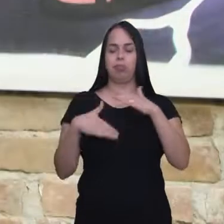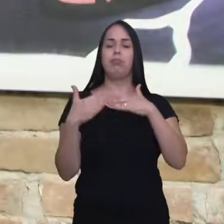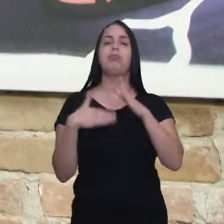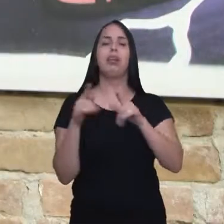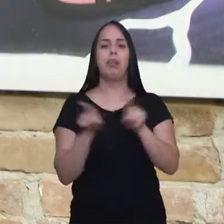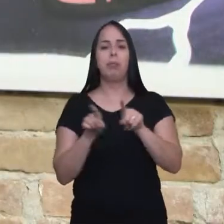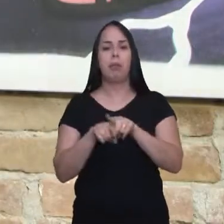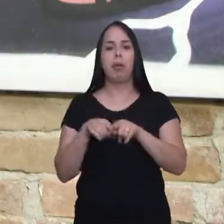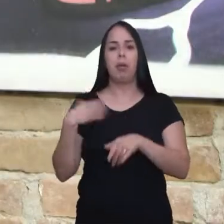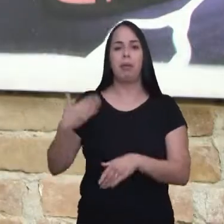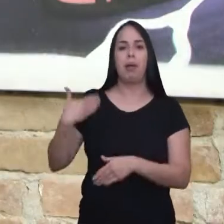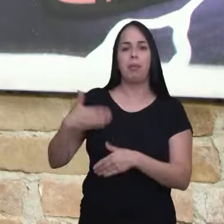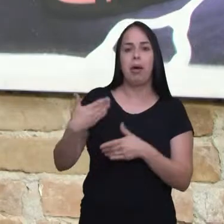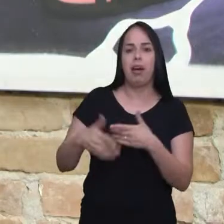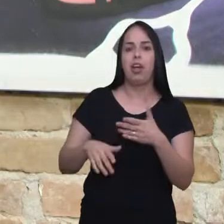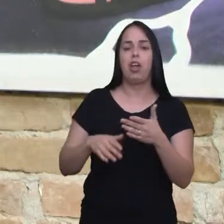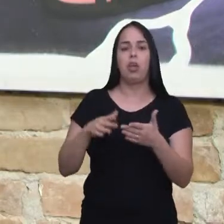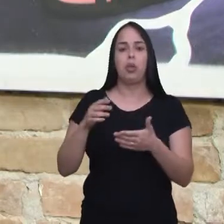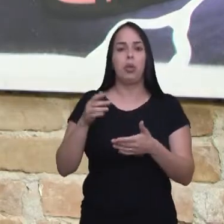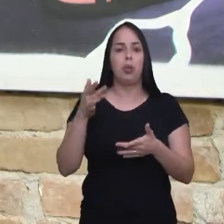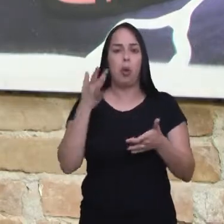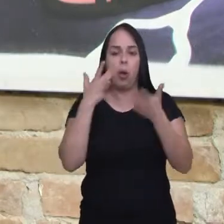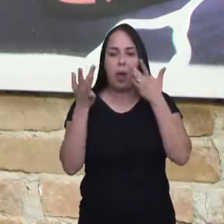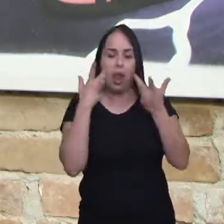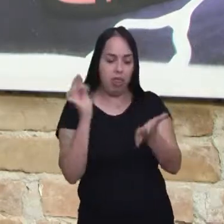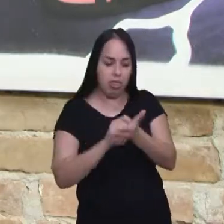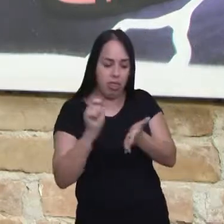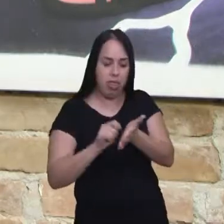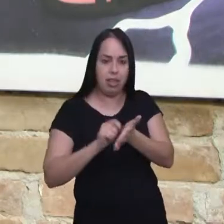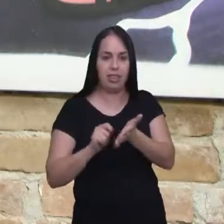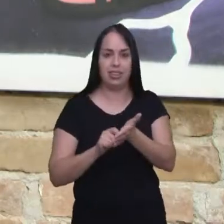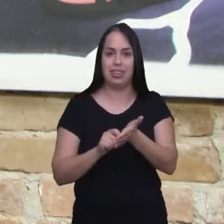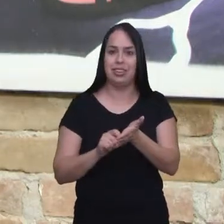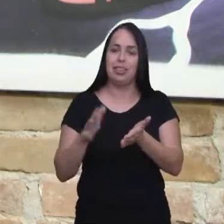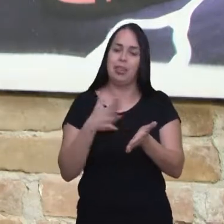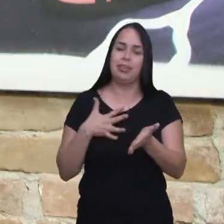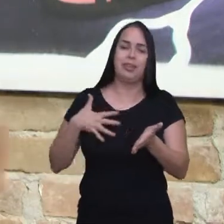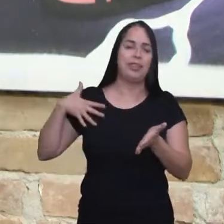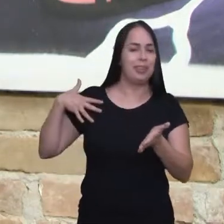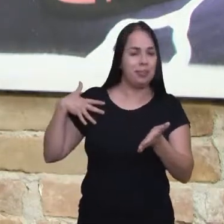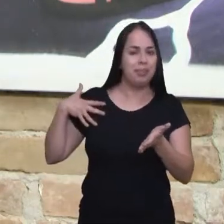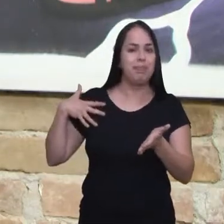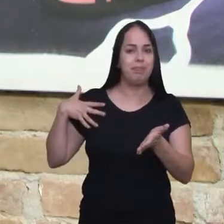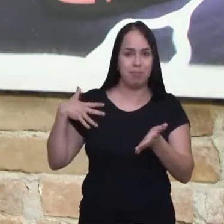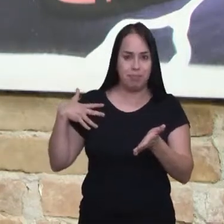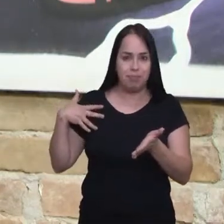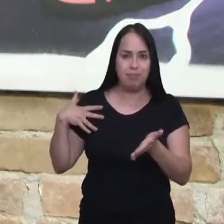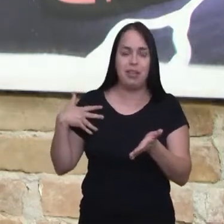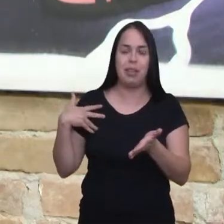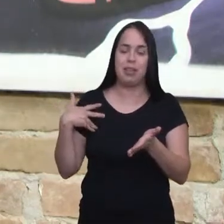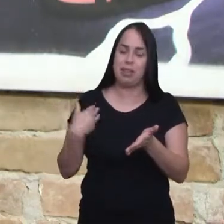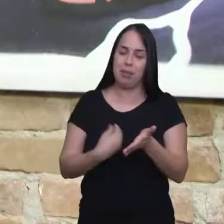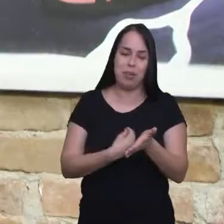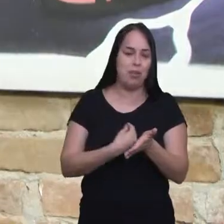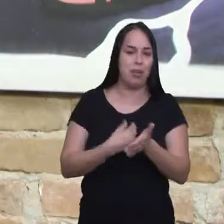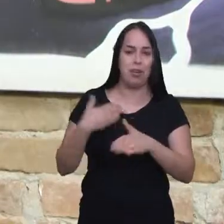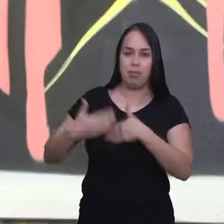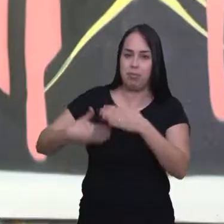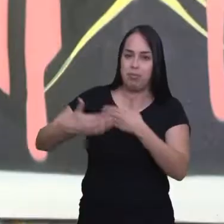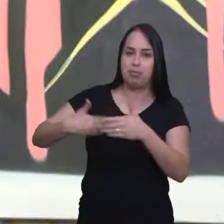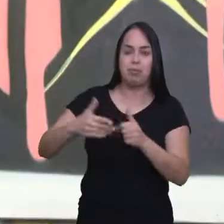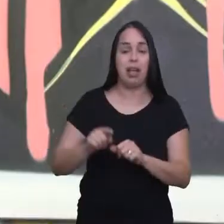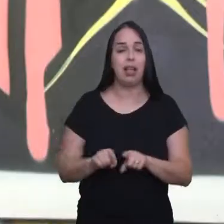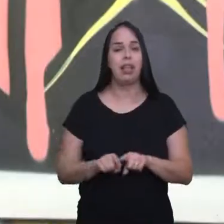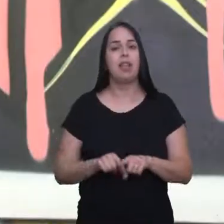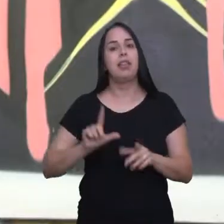ajudei no processo de escrever peças. Então eu não poderia ficar mais feliz com essa parte da minha vida, com essa trajetória.